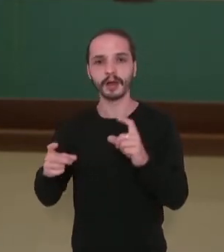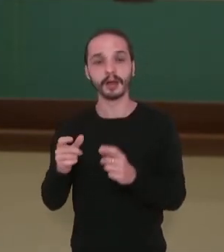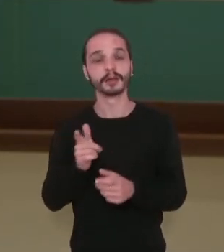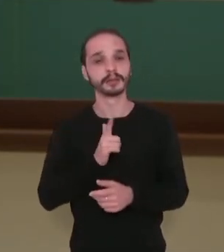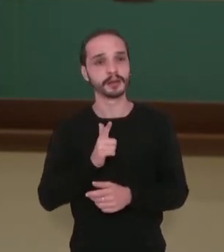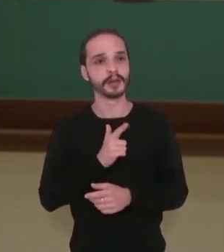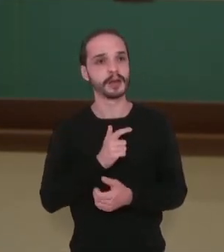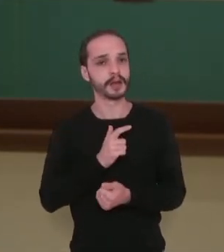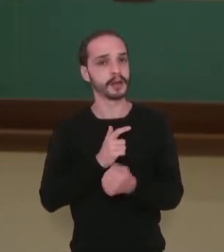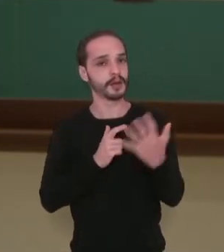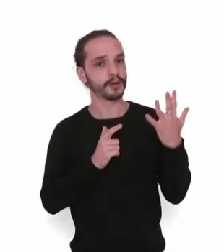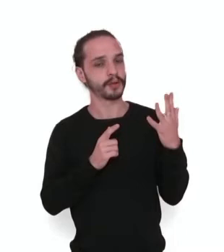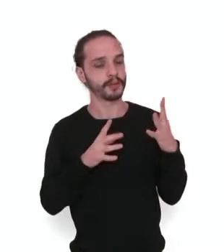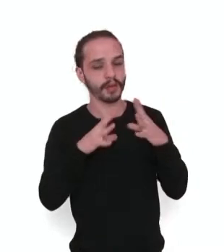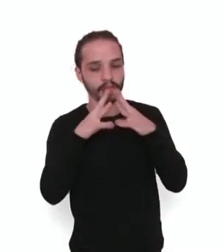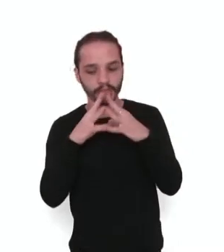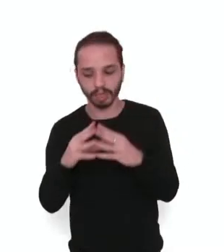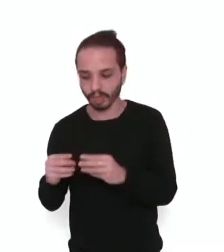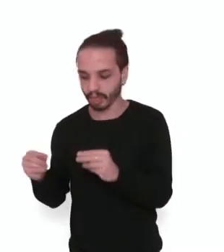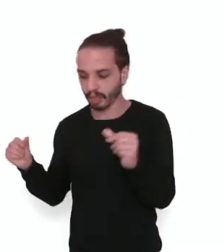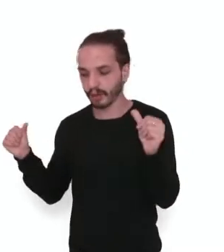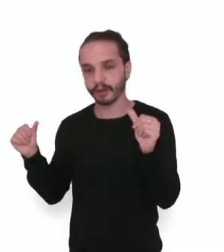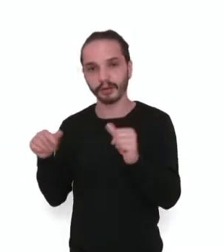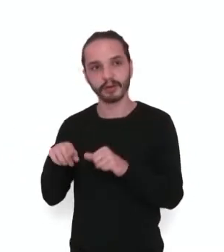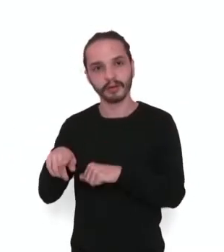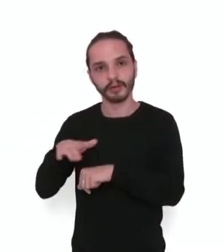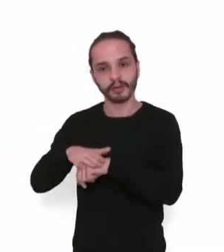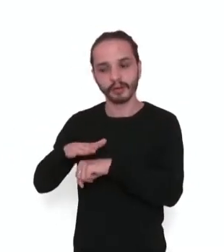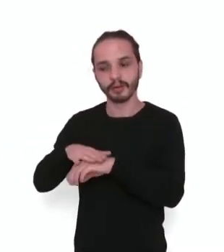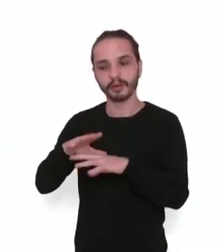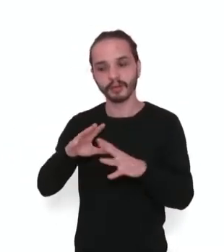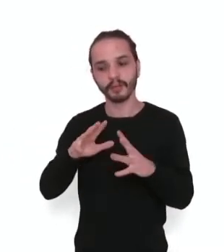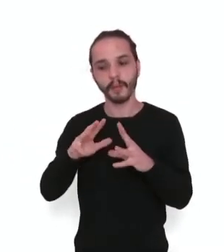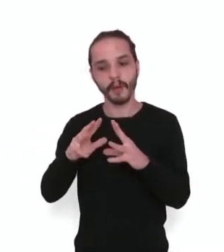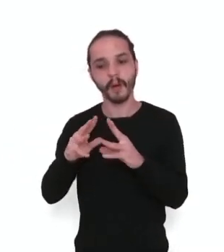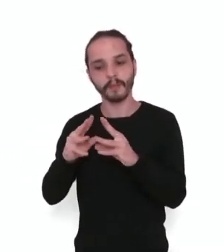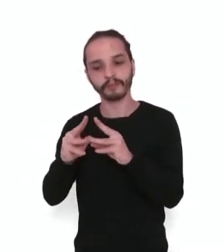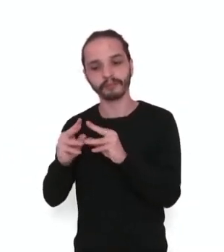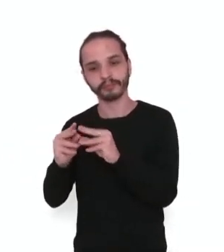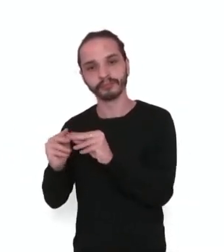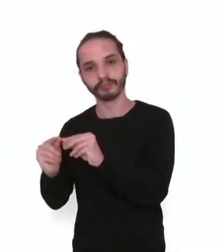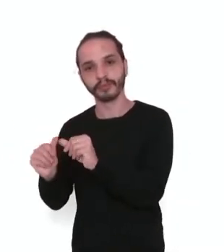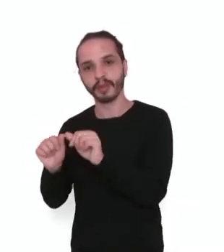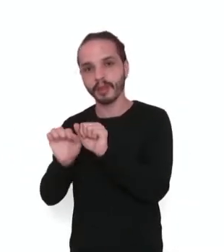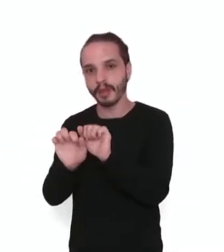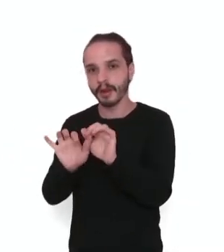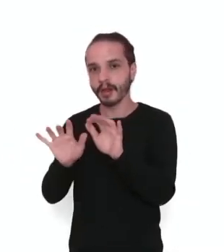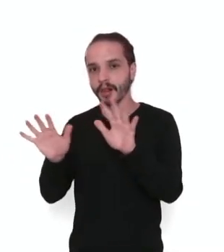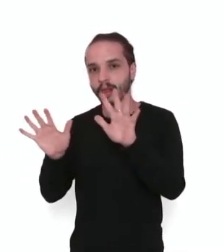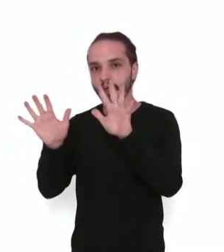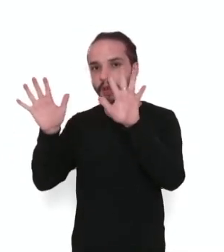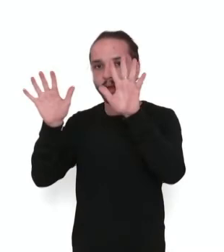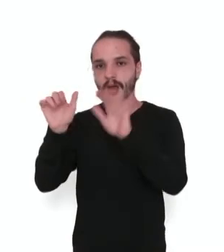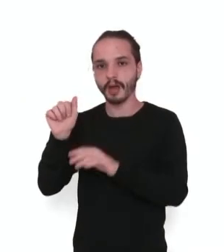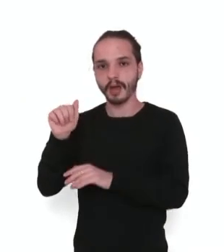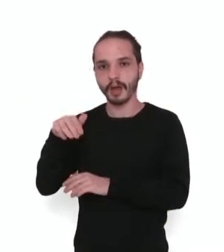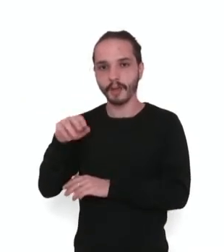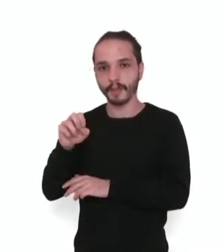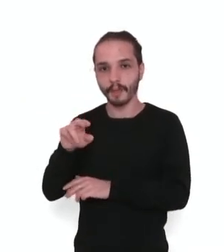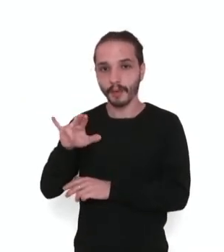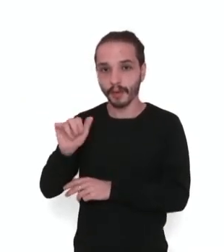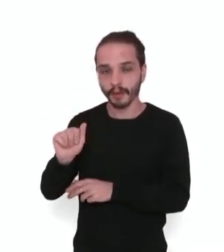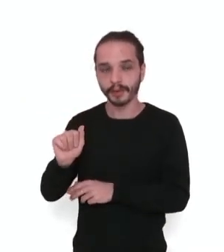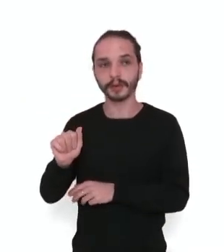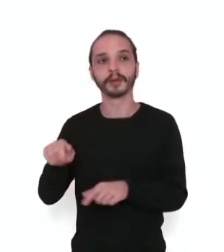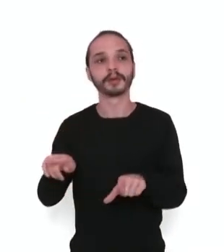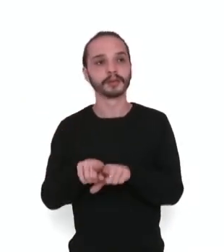aquelas que decompõem, que vai produzindo ali no processo da decomposição a amônia, né, esse gás incolor, e existem aquelas